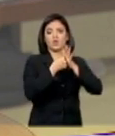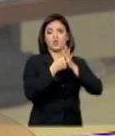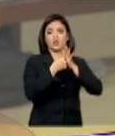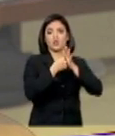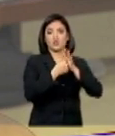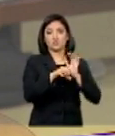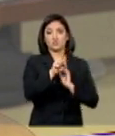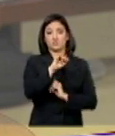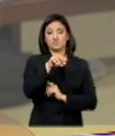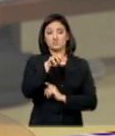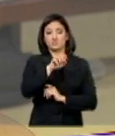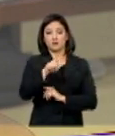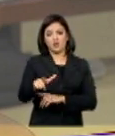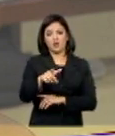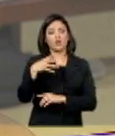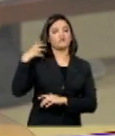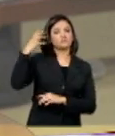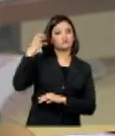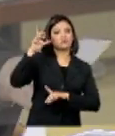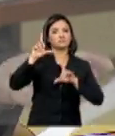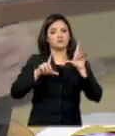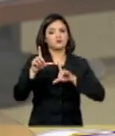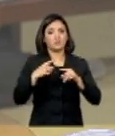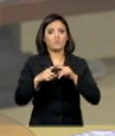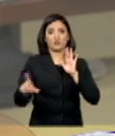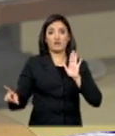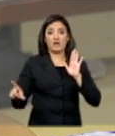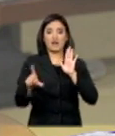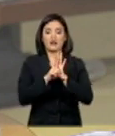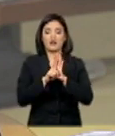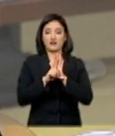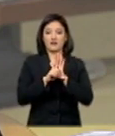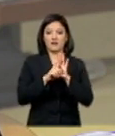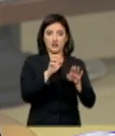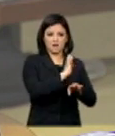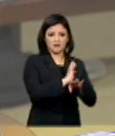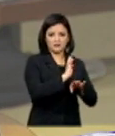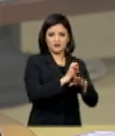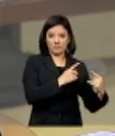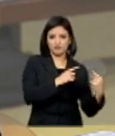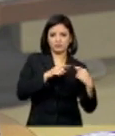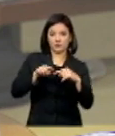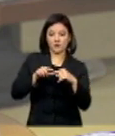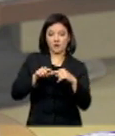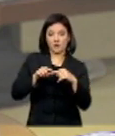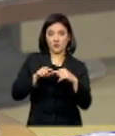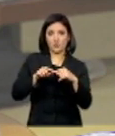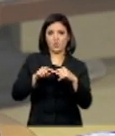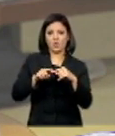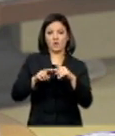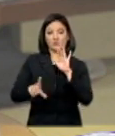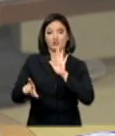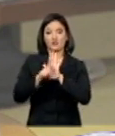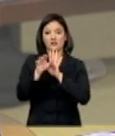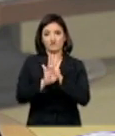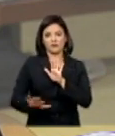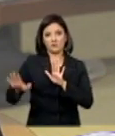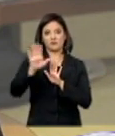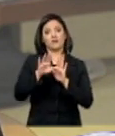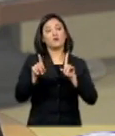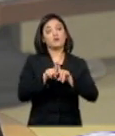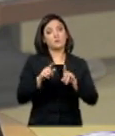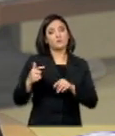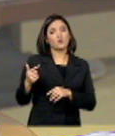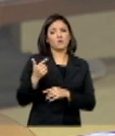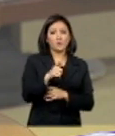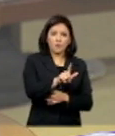em que a lei estadual invadiu a competência da união federal traga ainda por fim um acordo mais recente